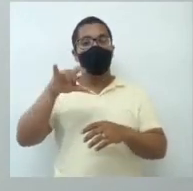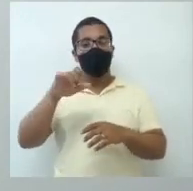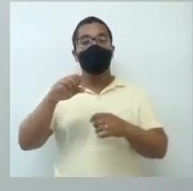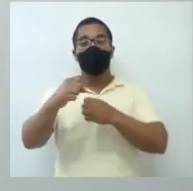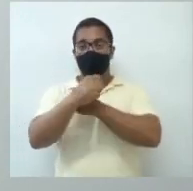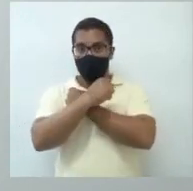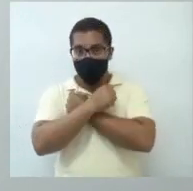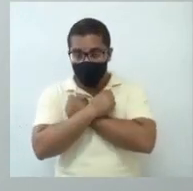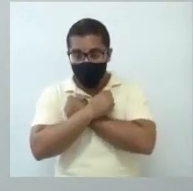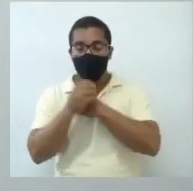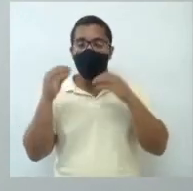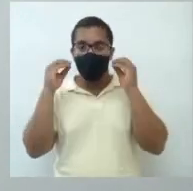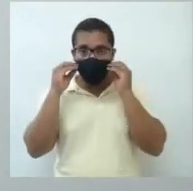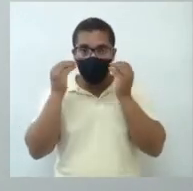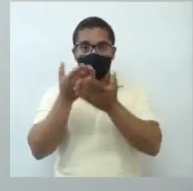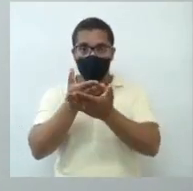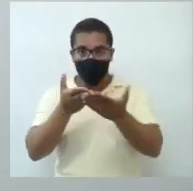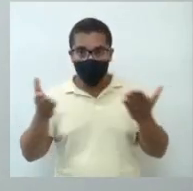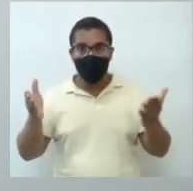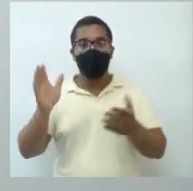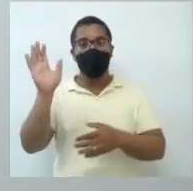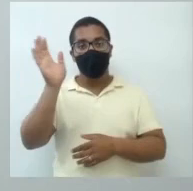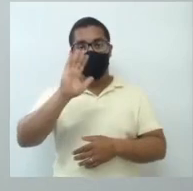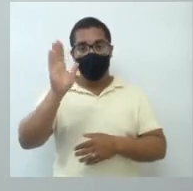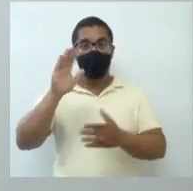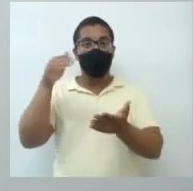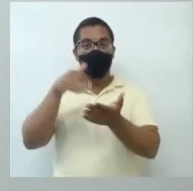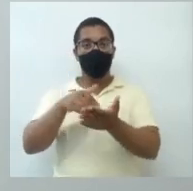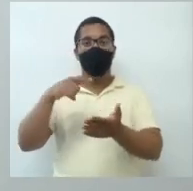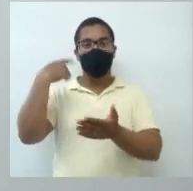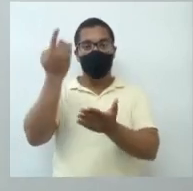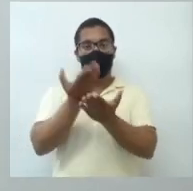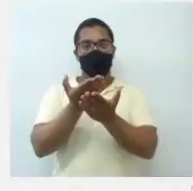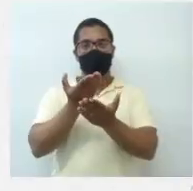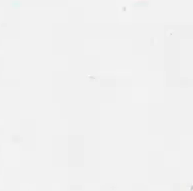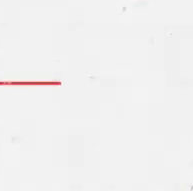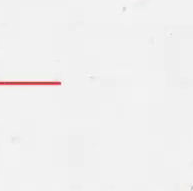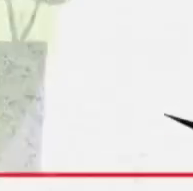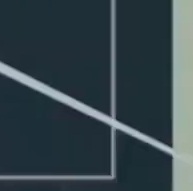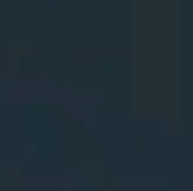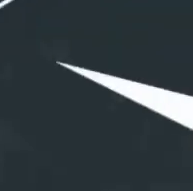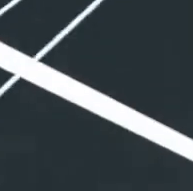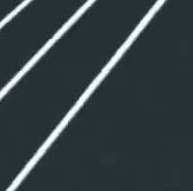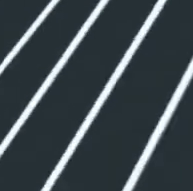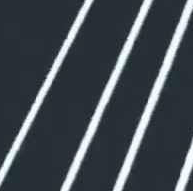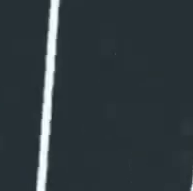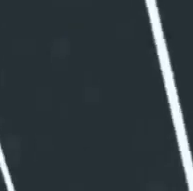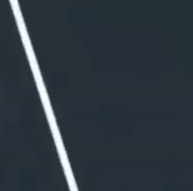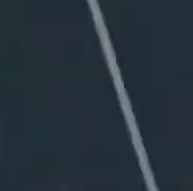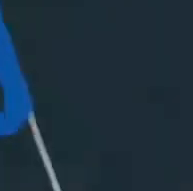grande abraço um beijão para vocês e até a nossa próxima aula 1